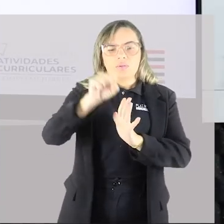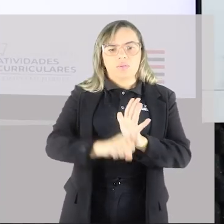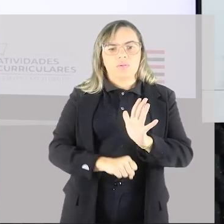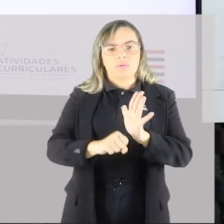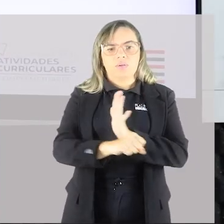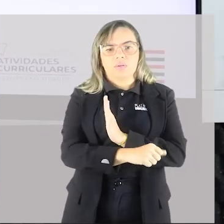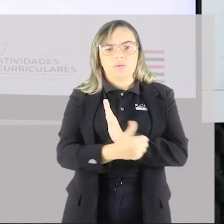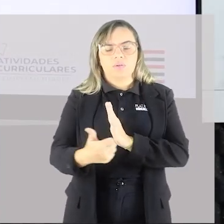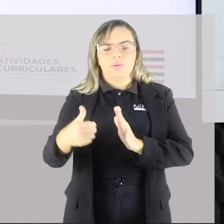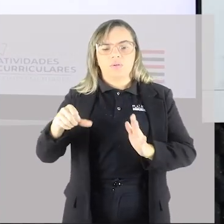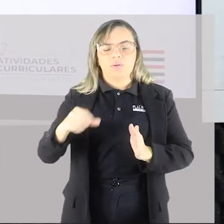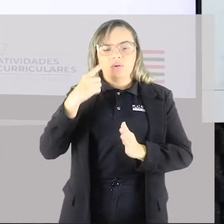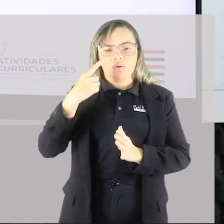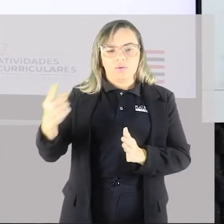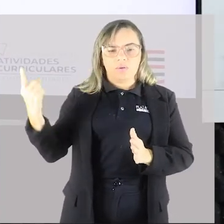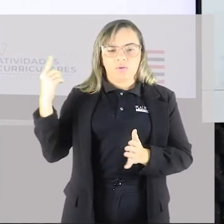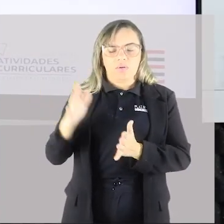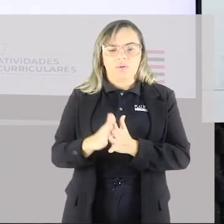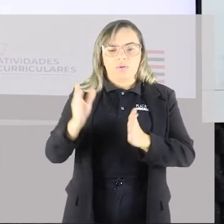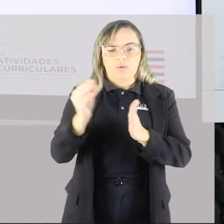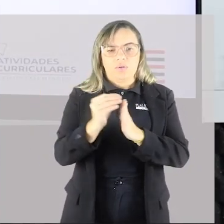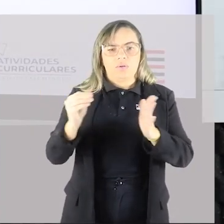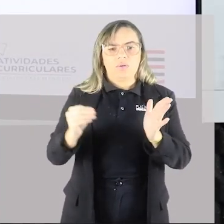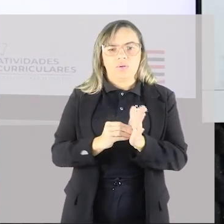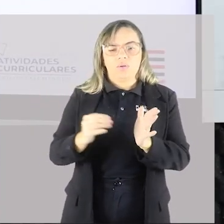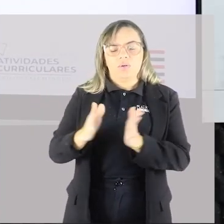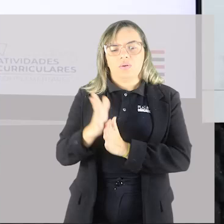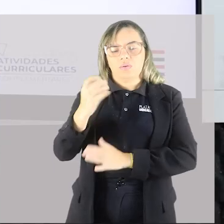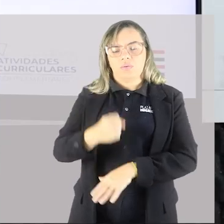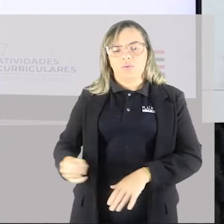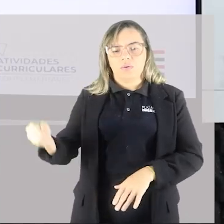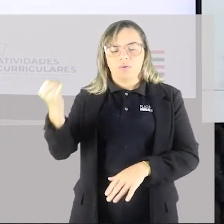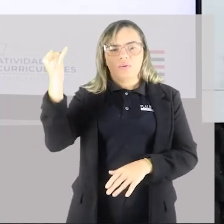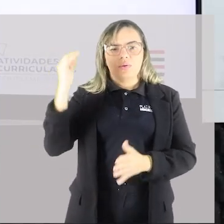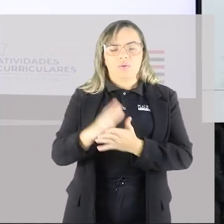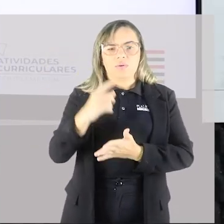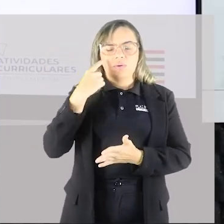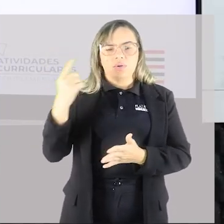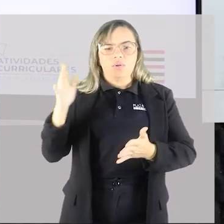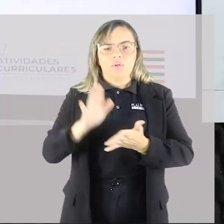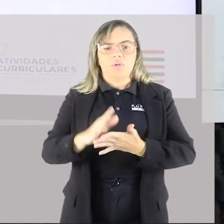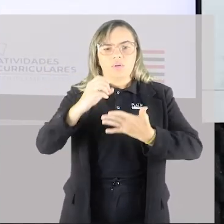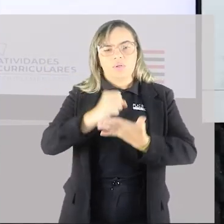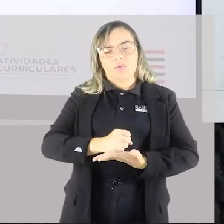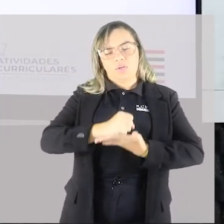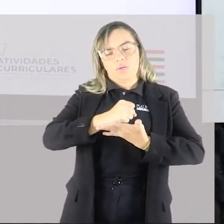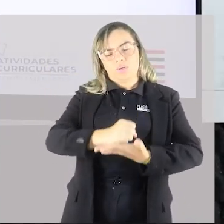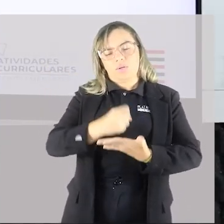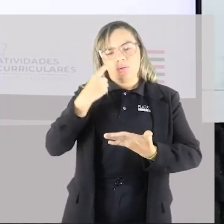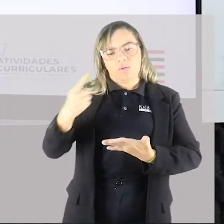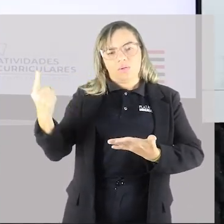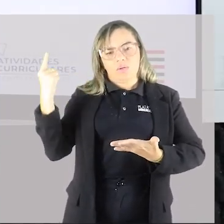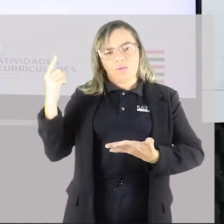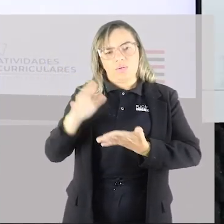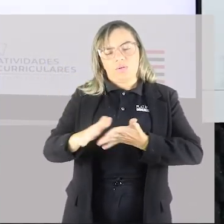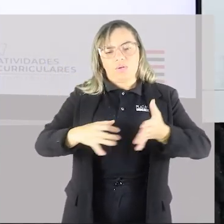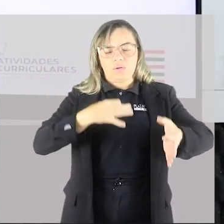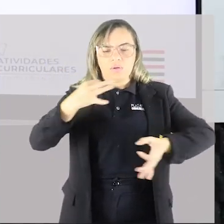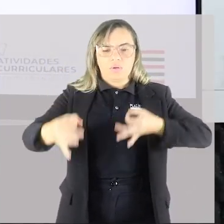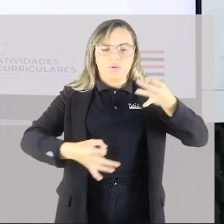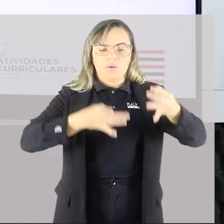nós temos aqui um dos conteúdos mais importantes que contribui com a visão